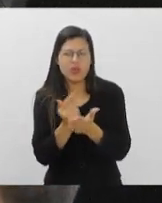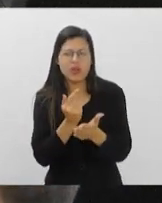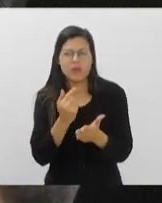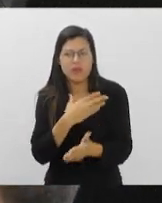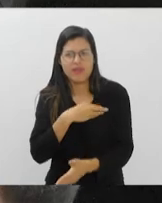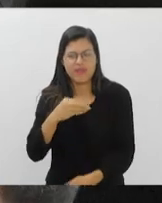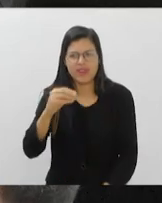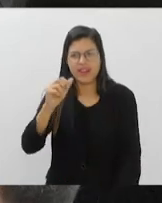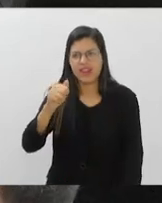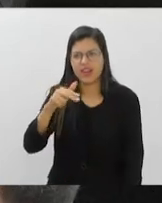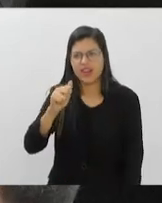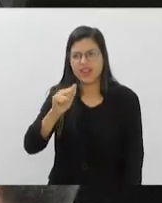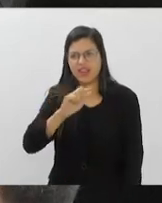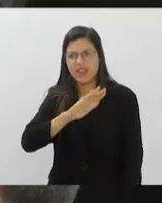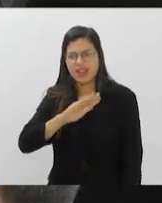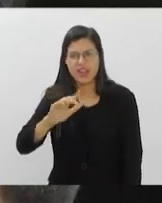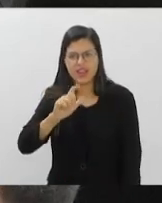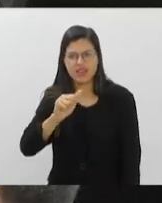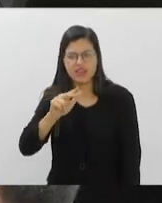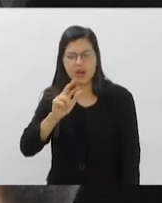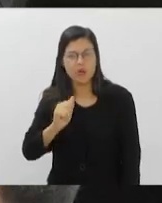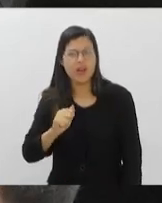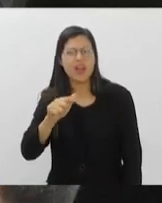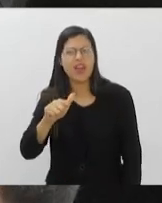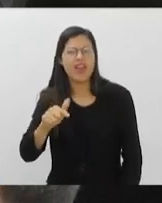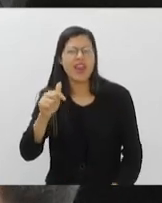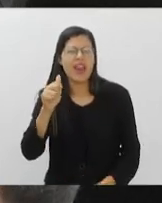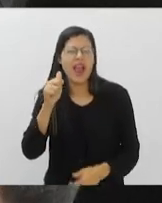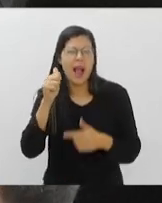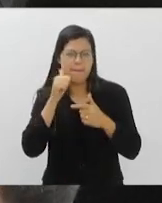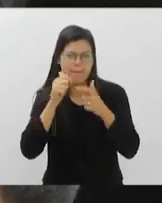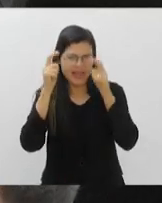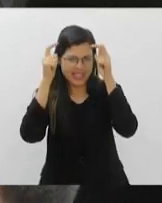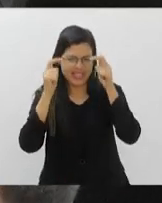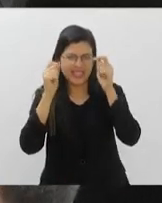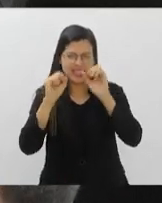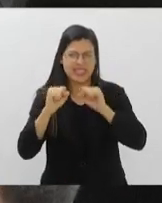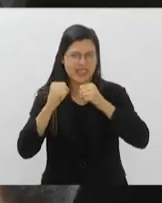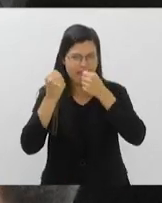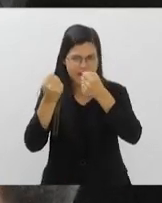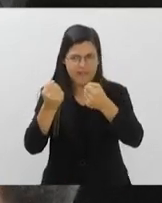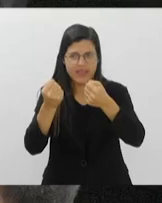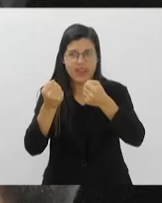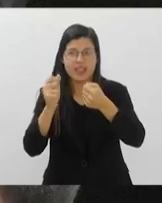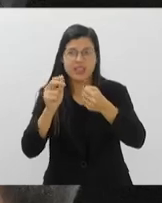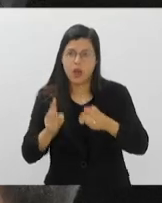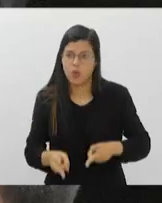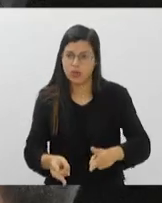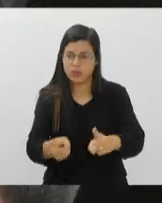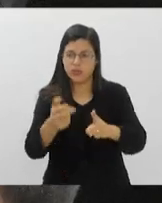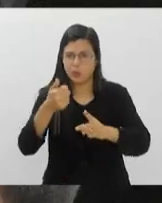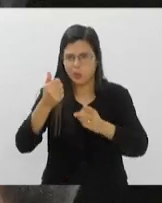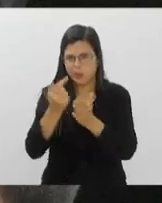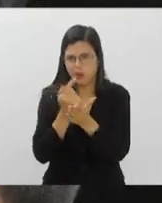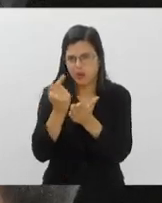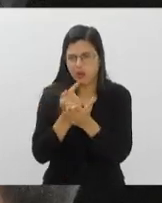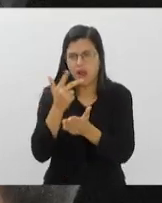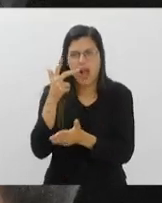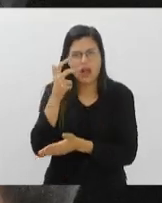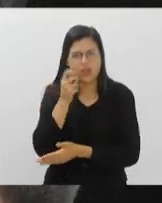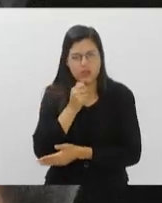princesa Ana em defesa da coroa que é continuação de certa forma do primeiro livro adoção é